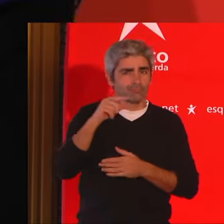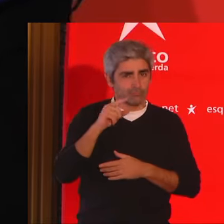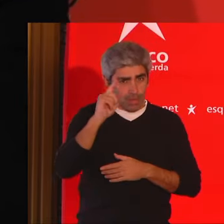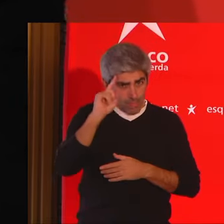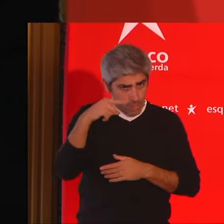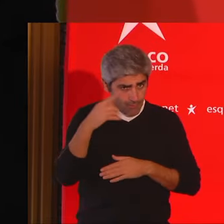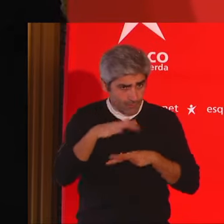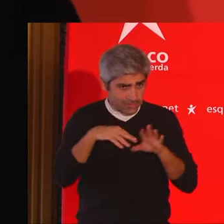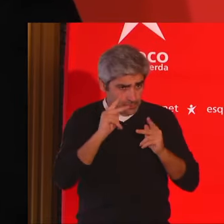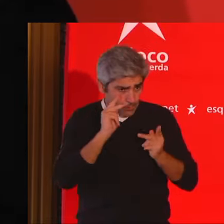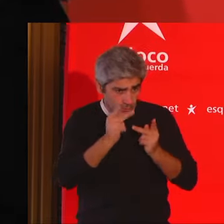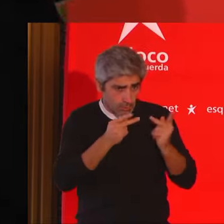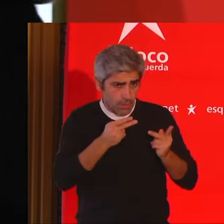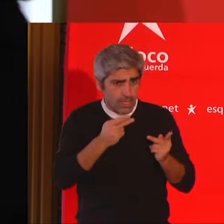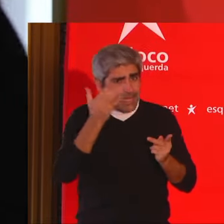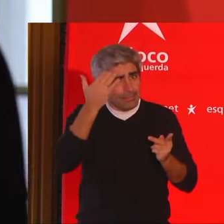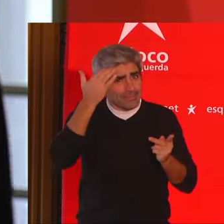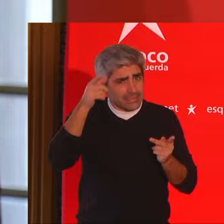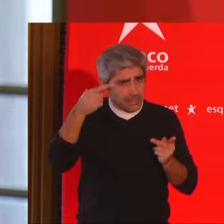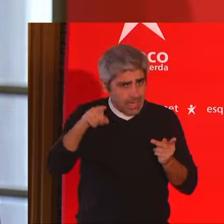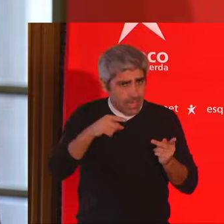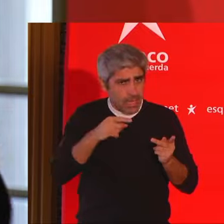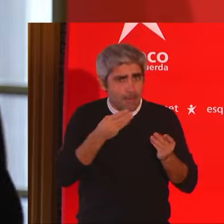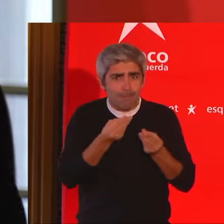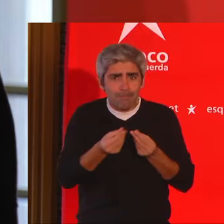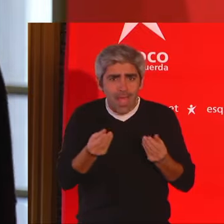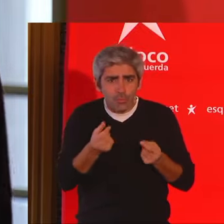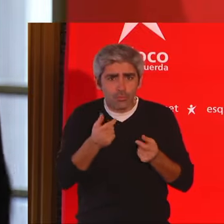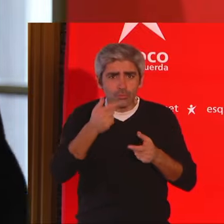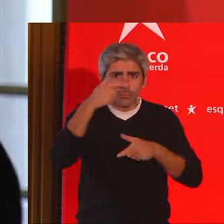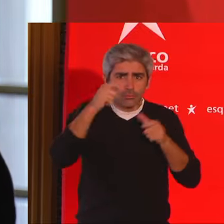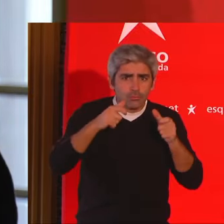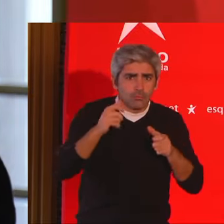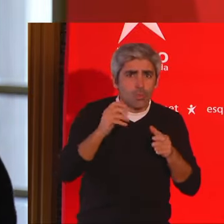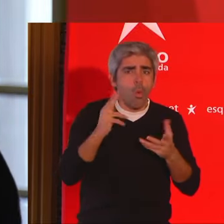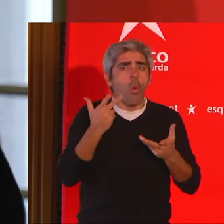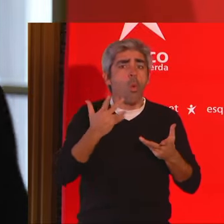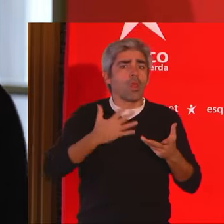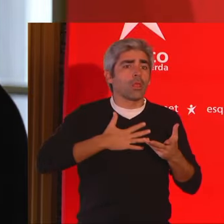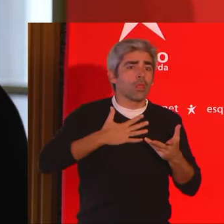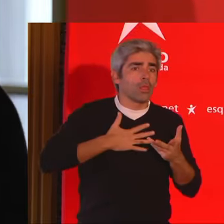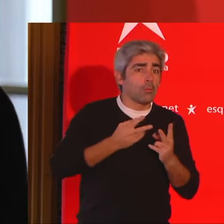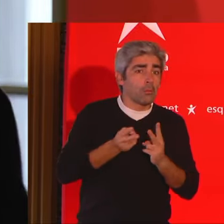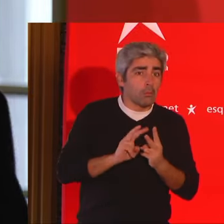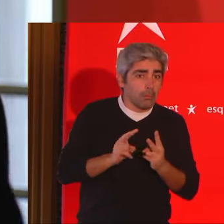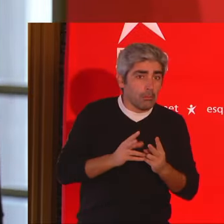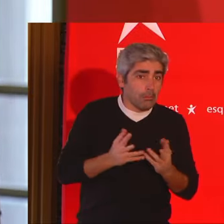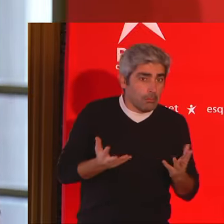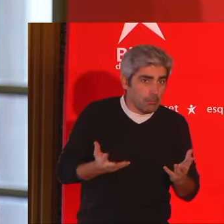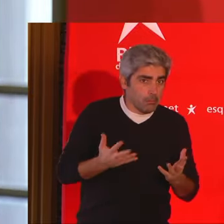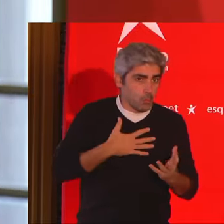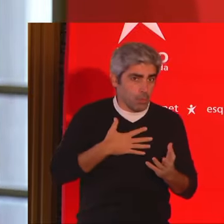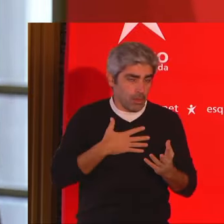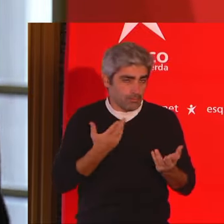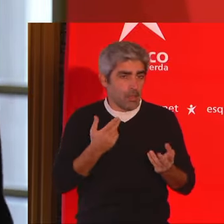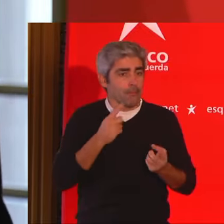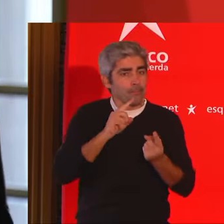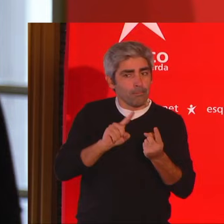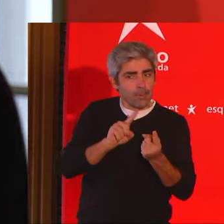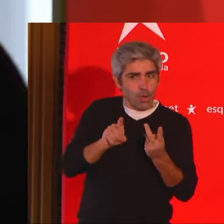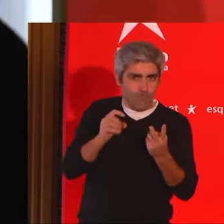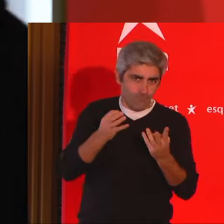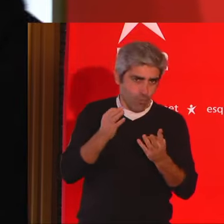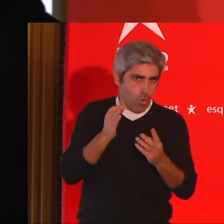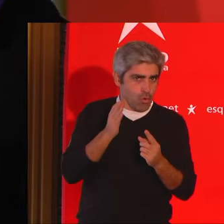para aferir esses critérios. Não têm capacidade, não têm meios, não quererão aferir. Há perguntas que foram feitas e